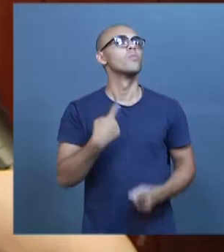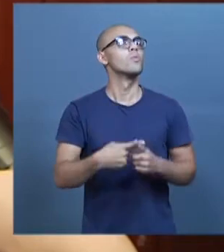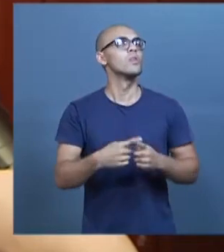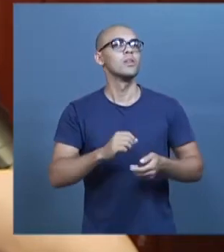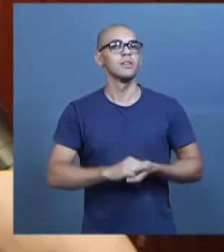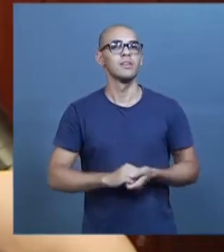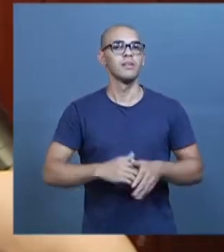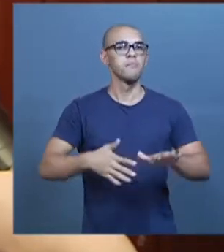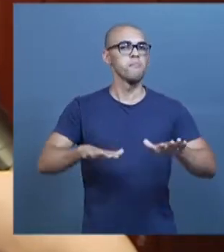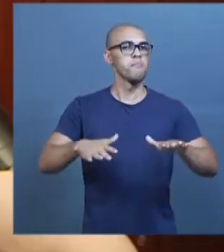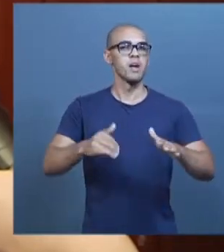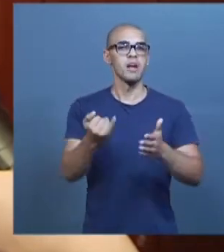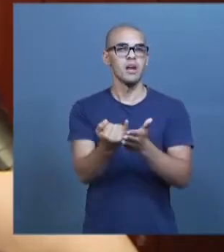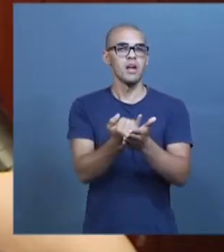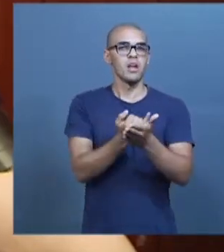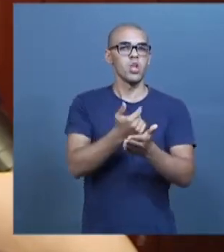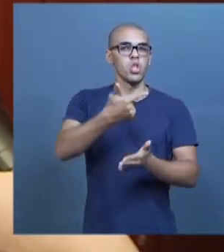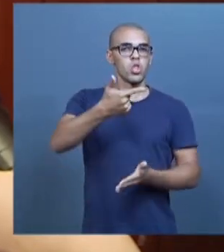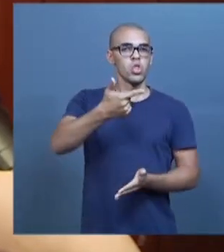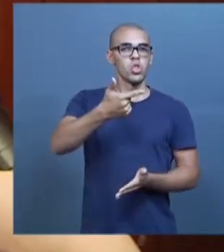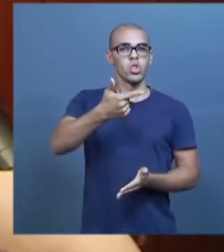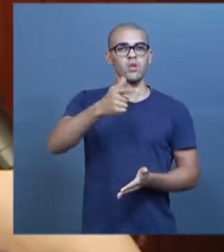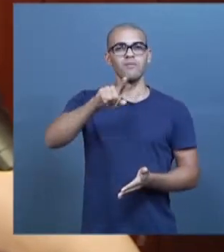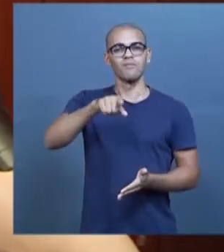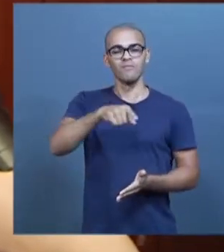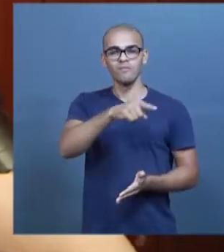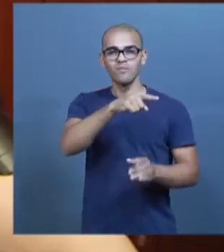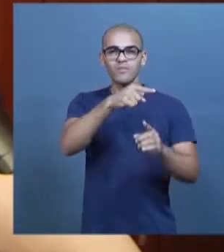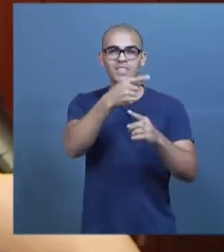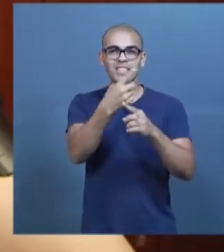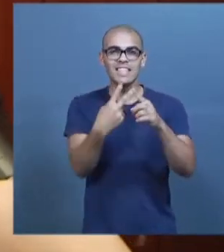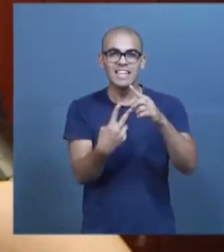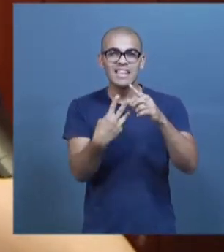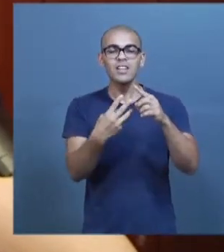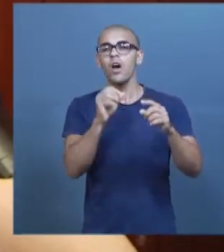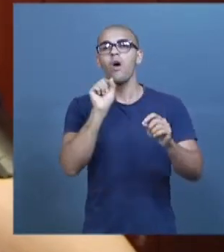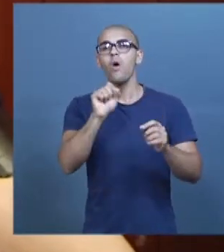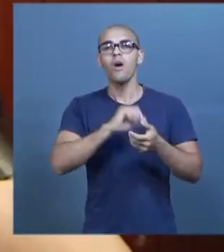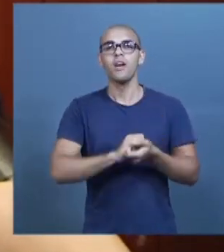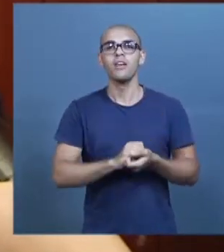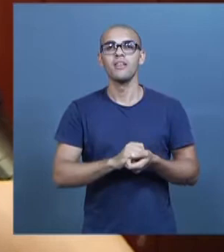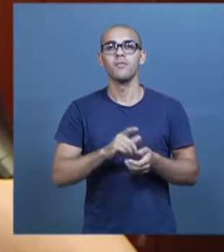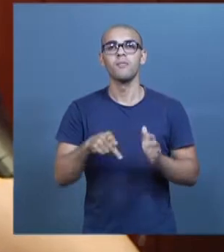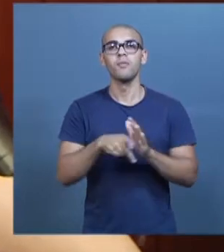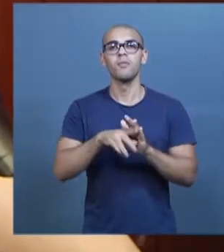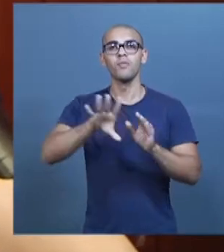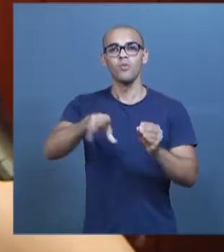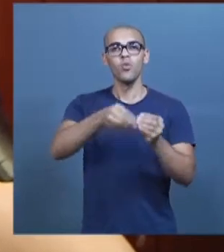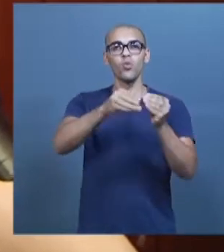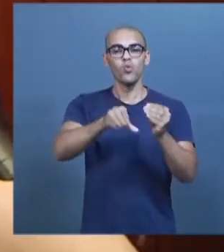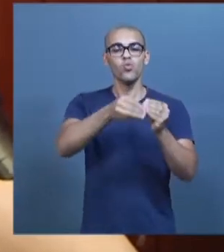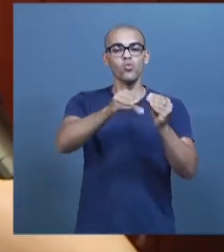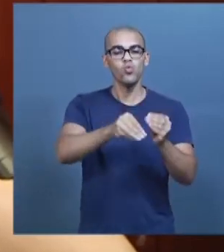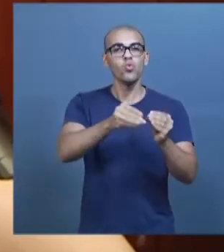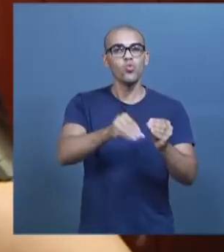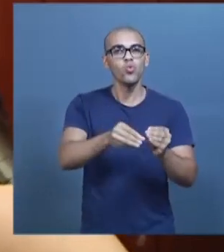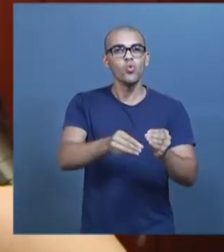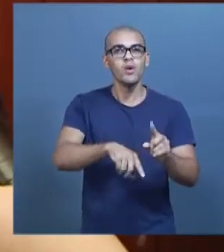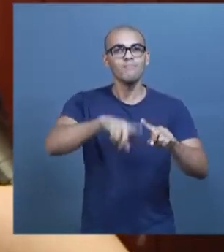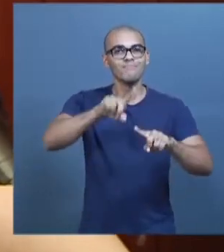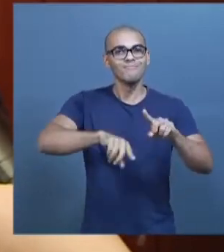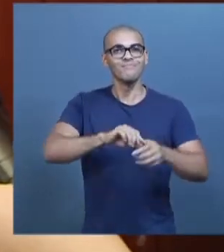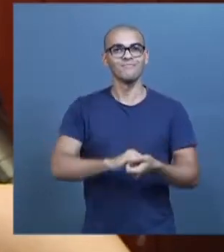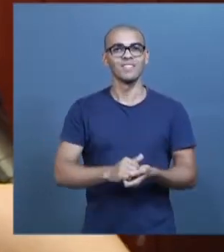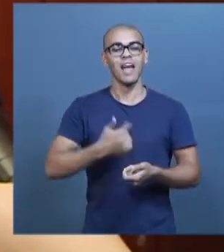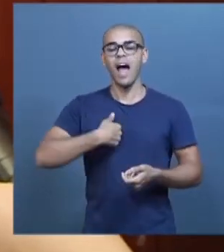cerca de 2/3 dela, é indireta, né? Ou seja, ela está incluída nos impostos dos produtos e você paga